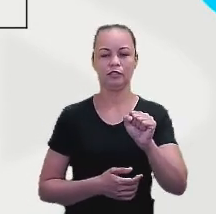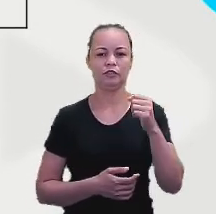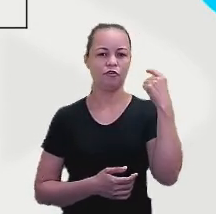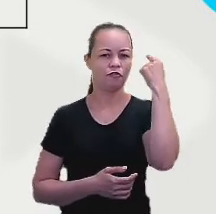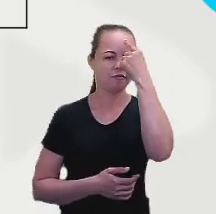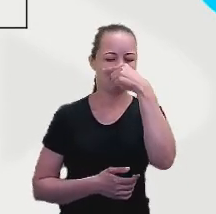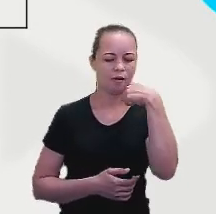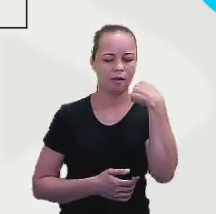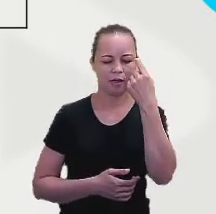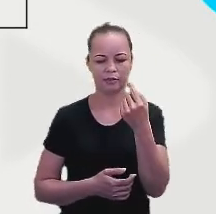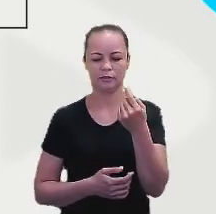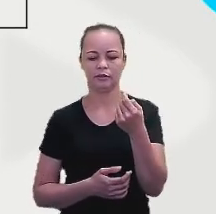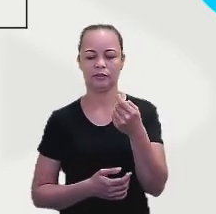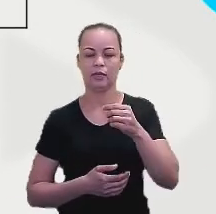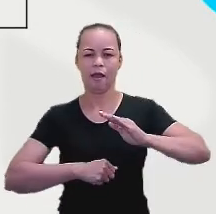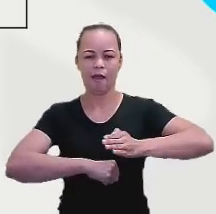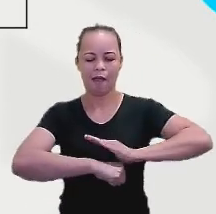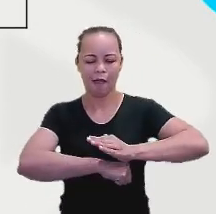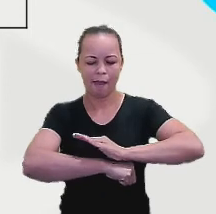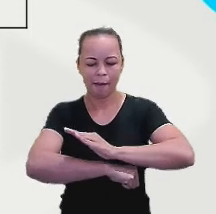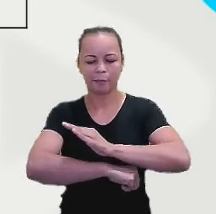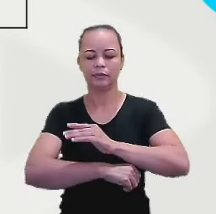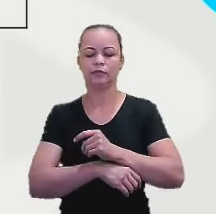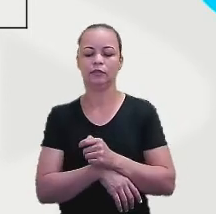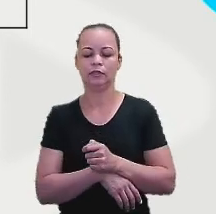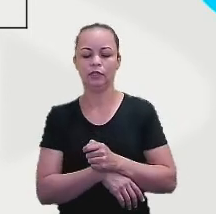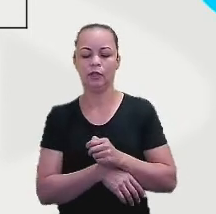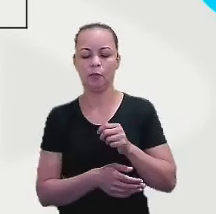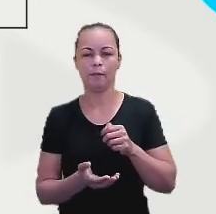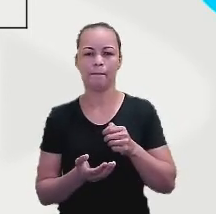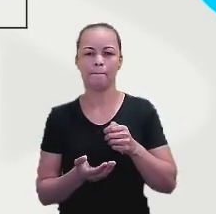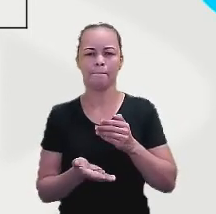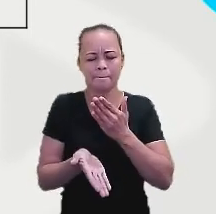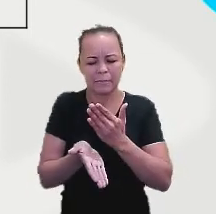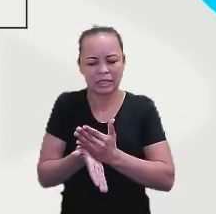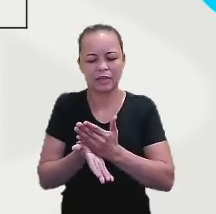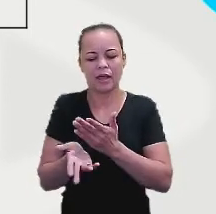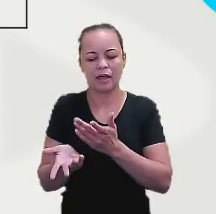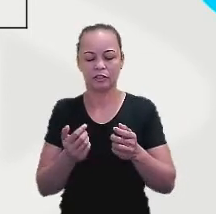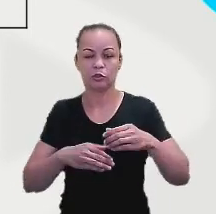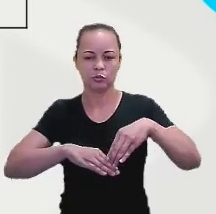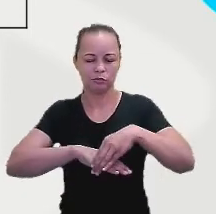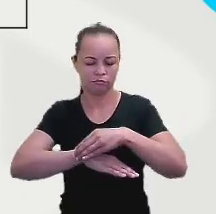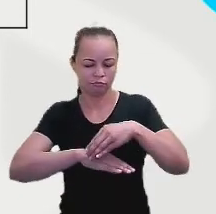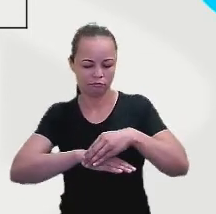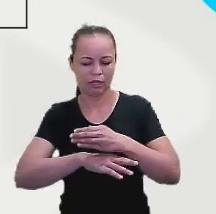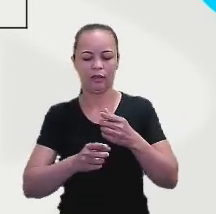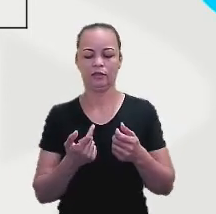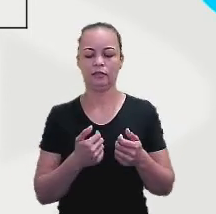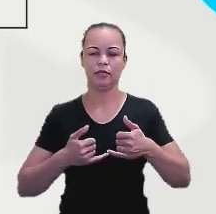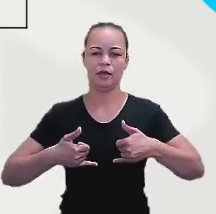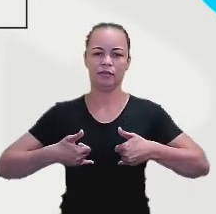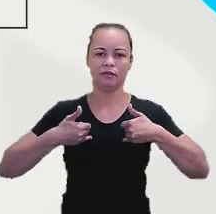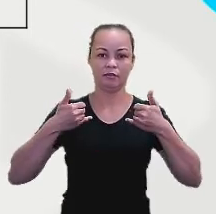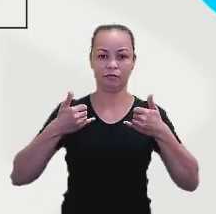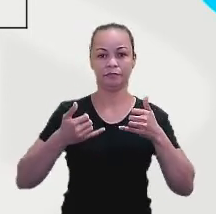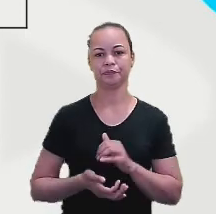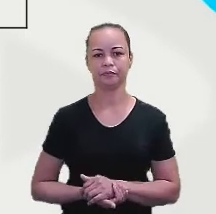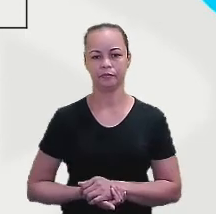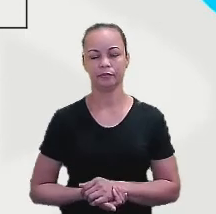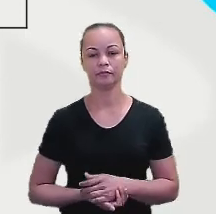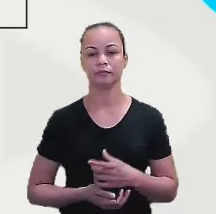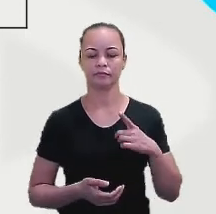aniversário. Separei todas elas porque é o primeiro passo. Depois a gente identifica a tônica, tá? E aí a palavra